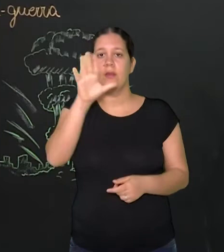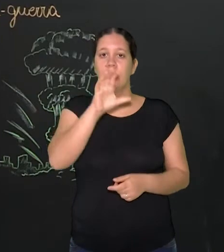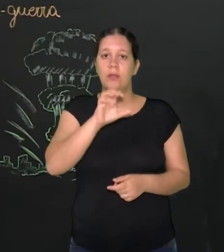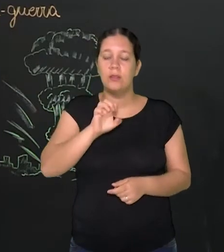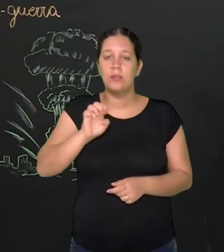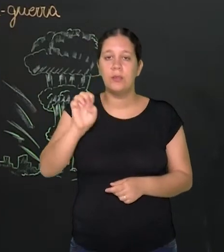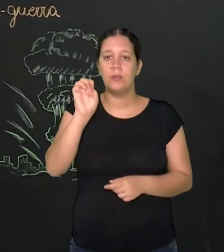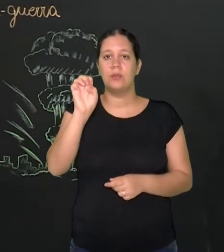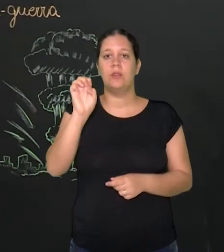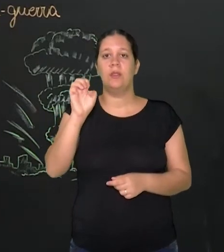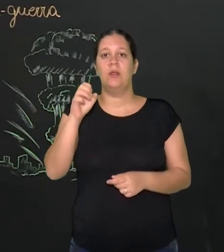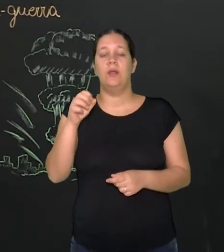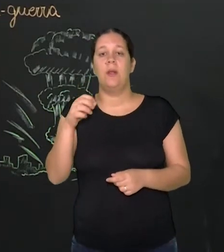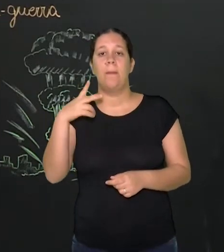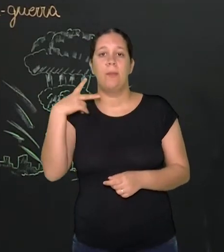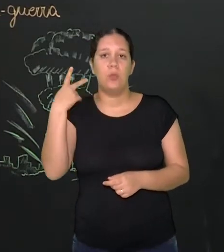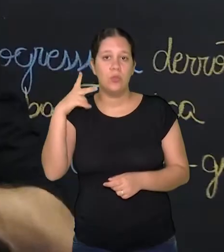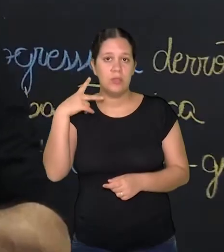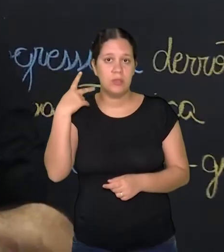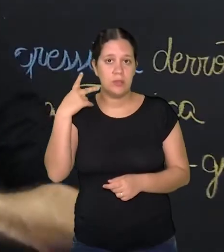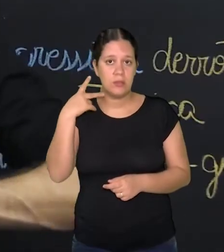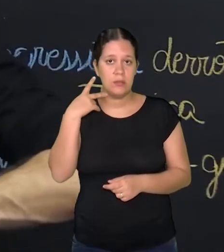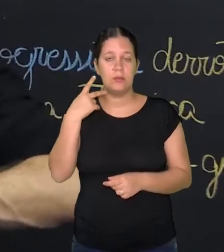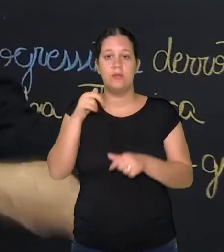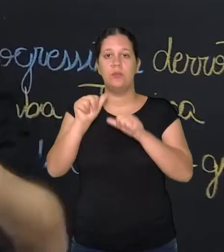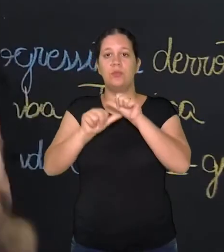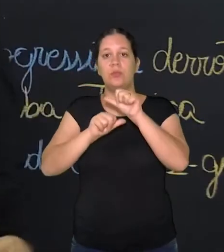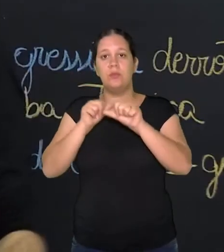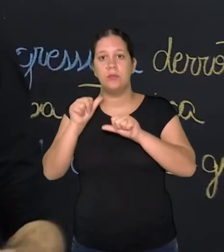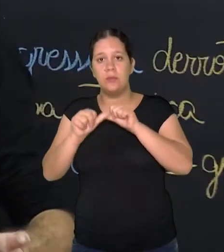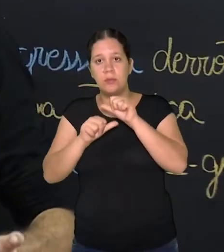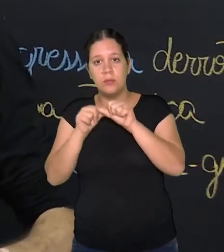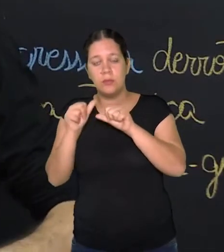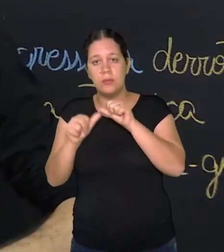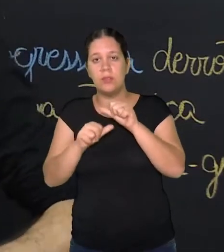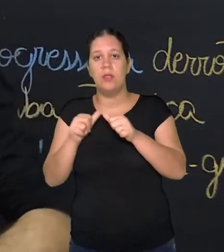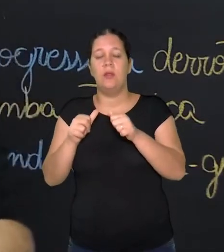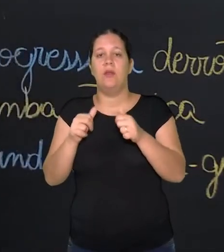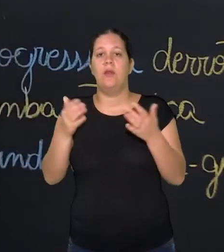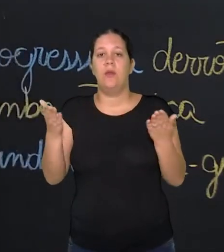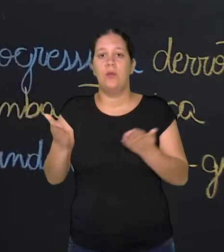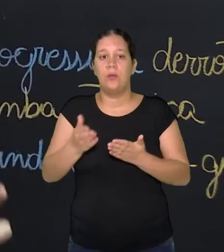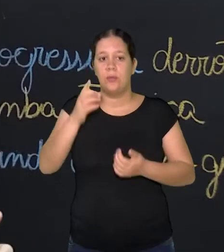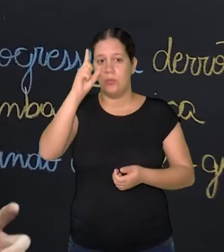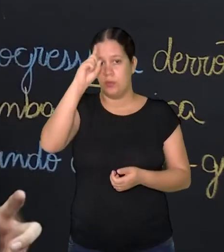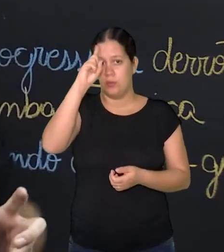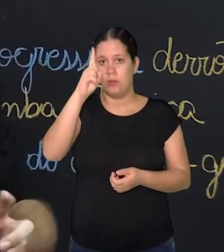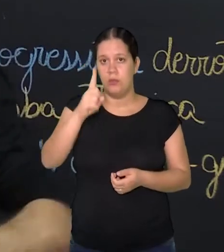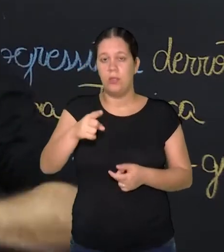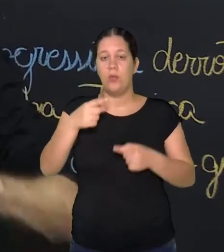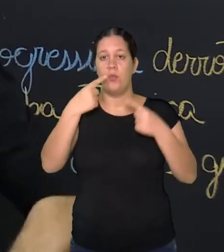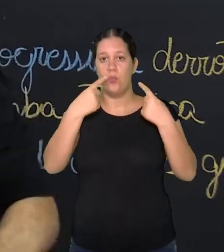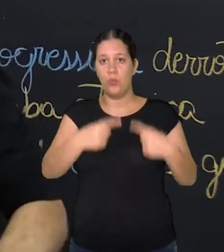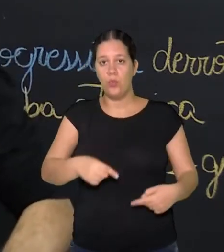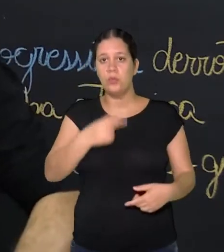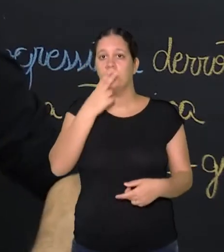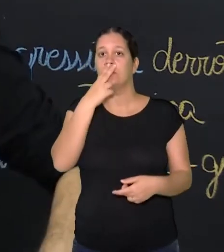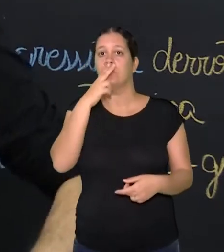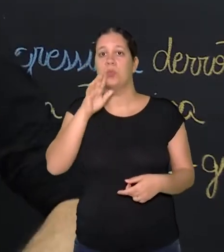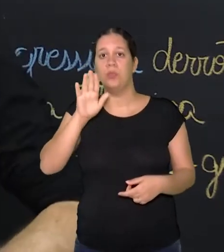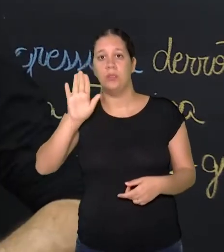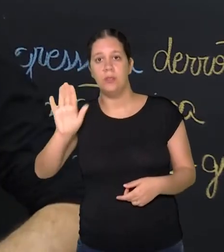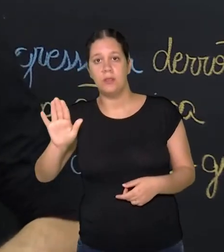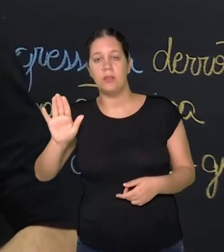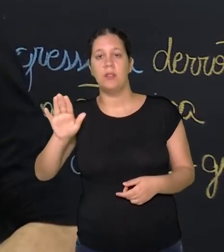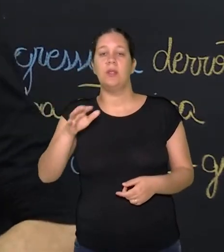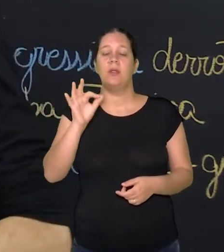Europa. A primeira coisa é que a política na França e na Inglaterra já tinha mudado, né? Os políticos que agora comandavam eram contra o Hitler